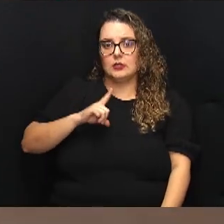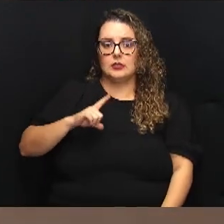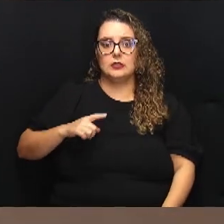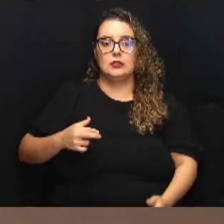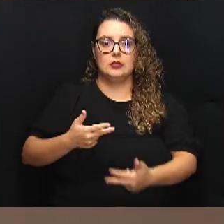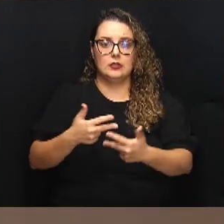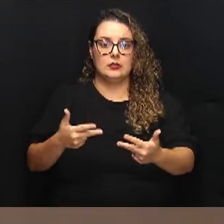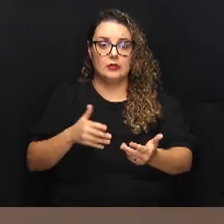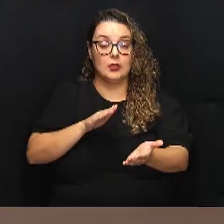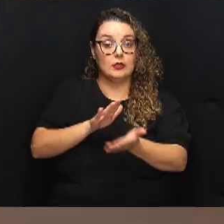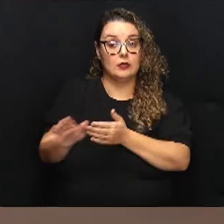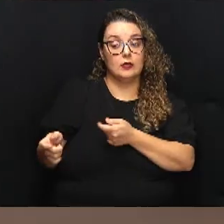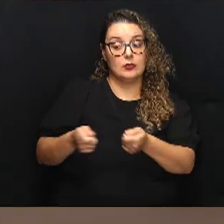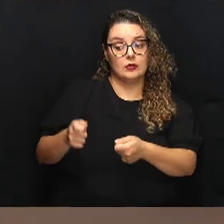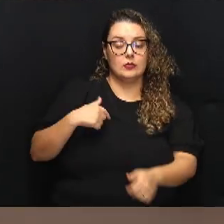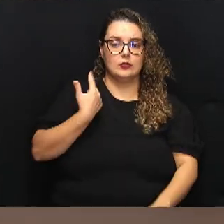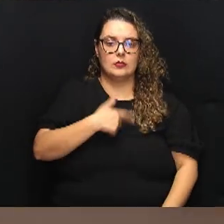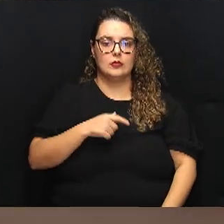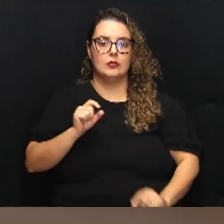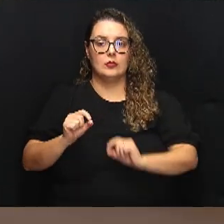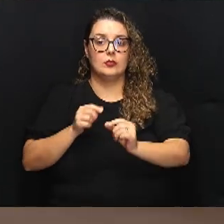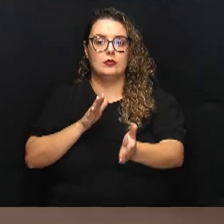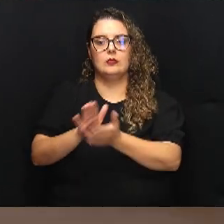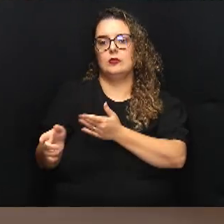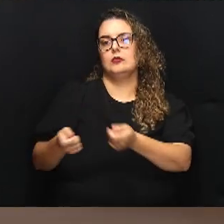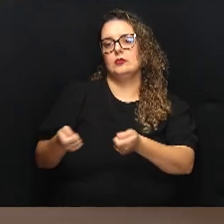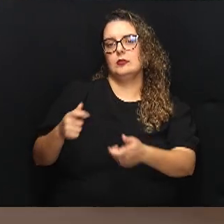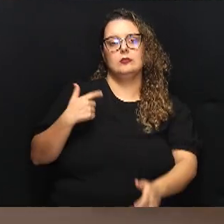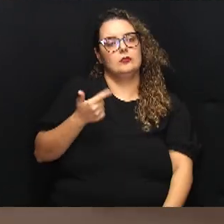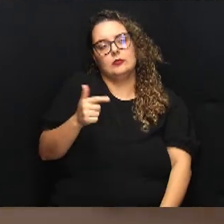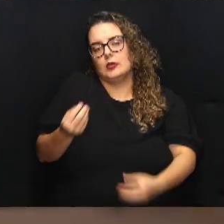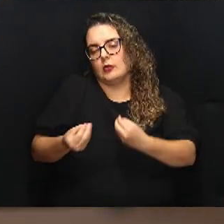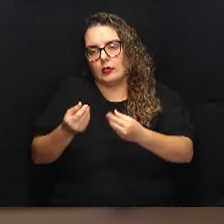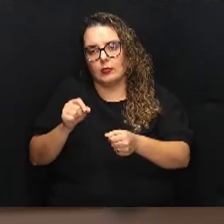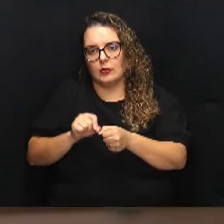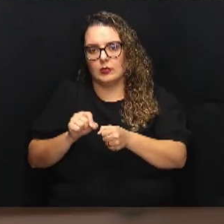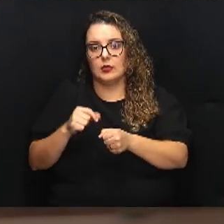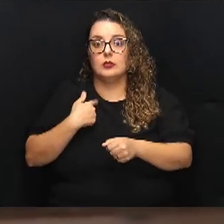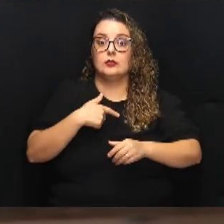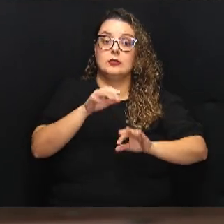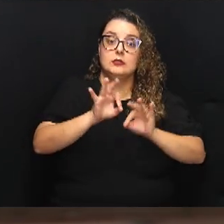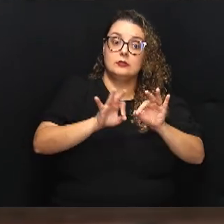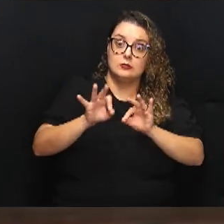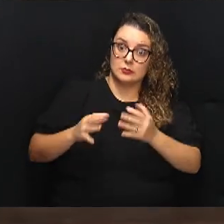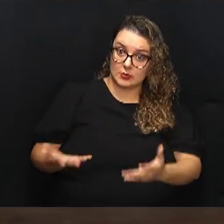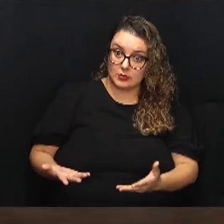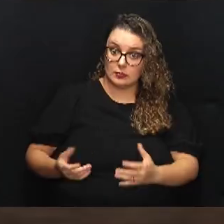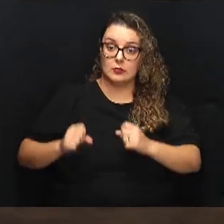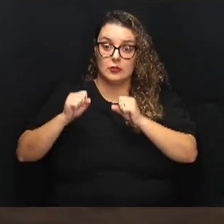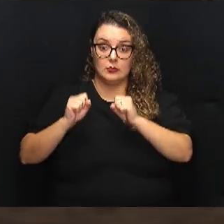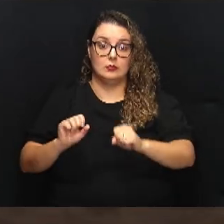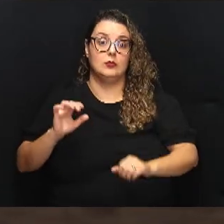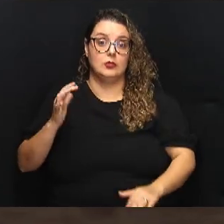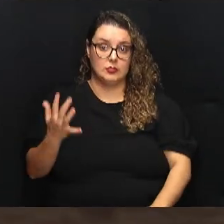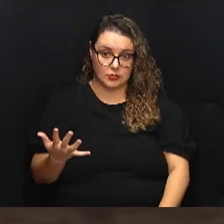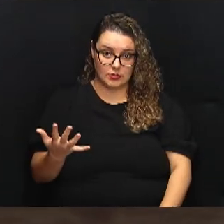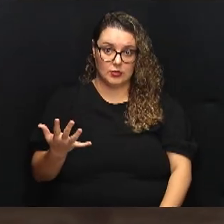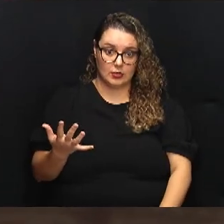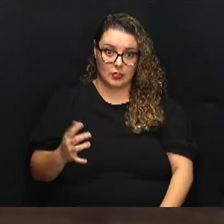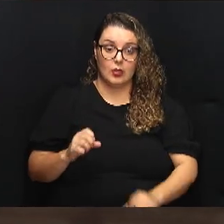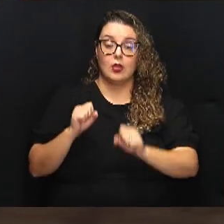ao nosso controle. O que foge ao controle não tem o que fazer. Então a gente tem que se preparar para o que pode acontecer. E o que